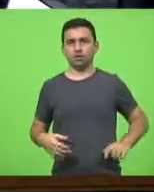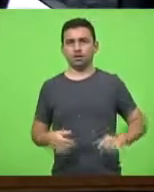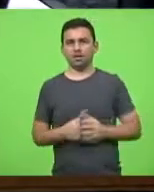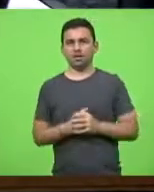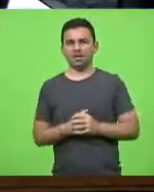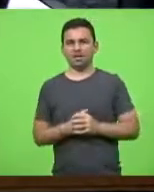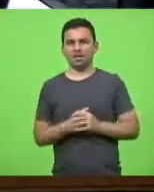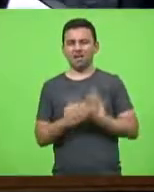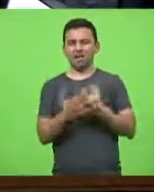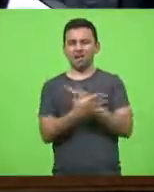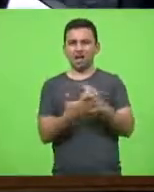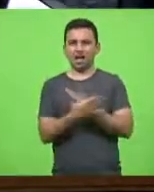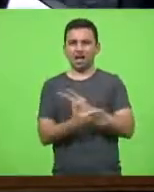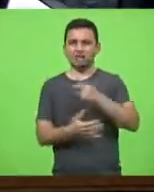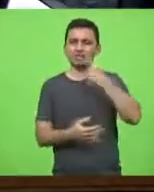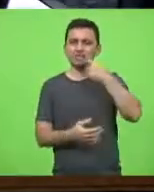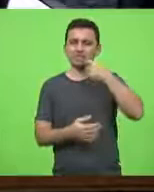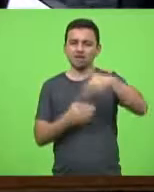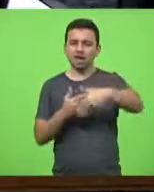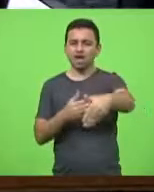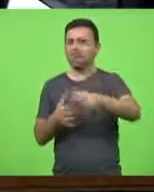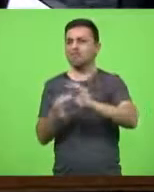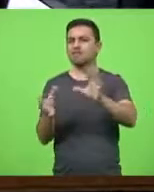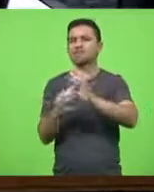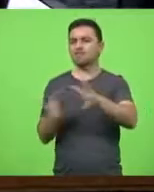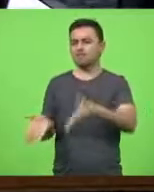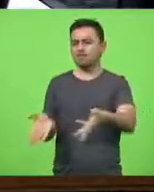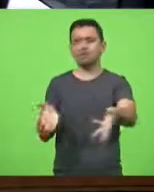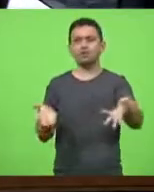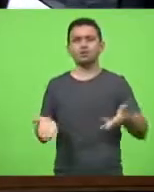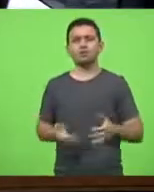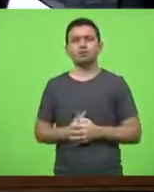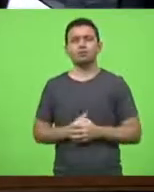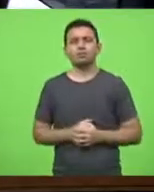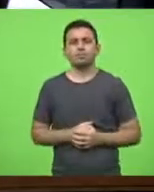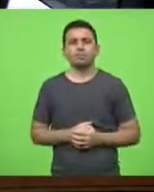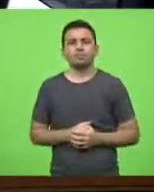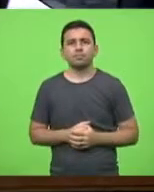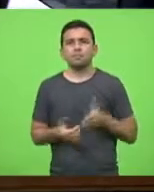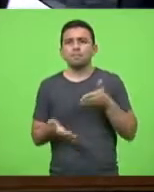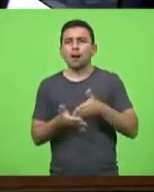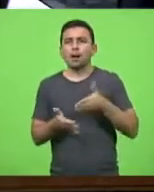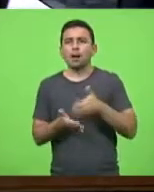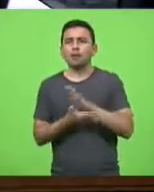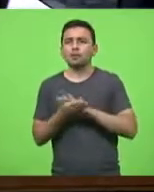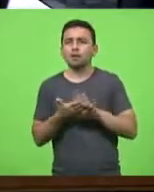sexta-feira, não tem impedimento. Não tem impedimento.